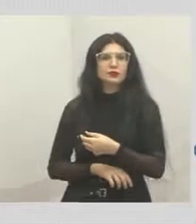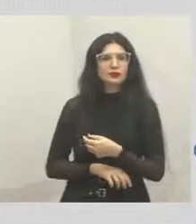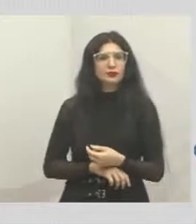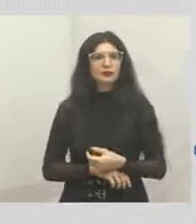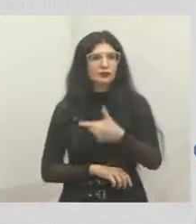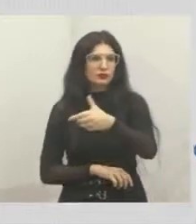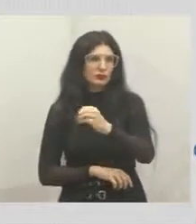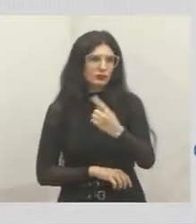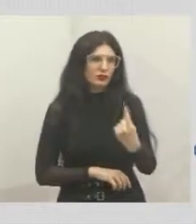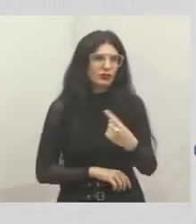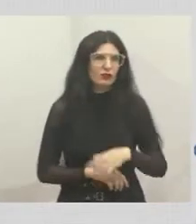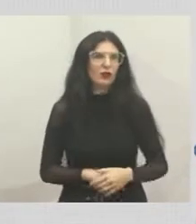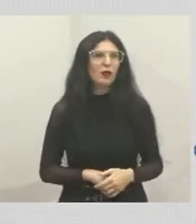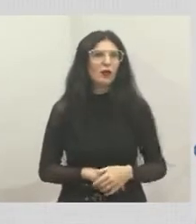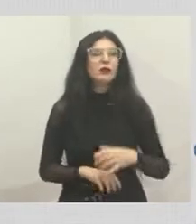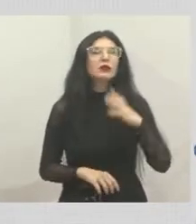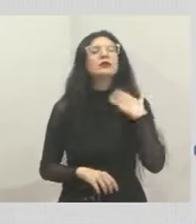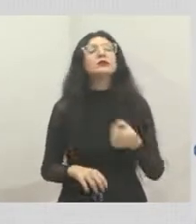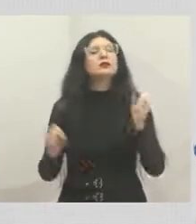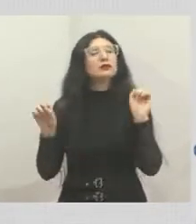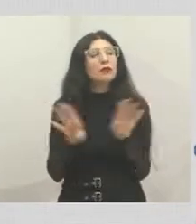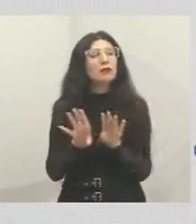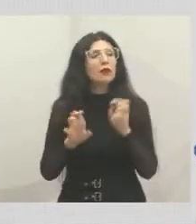75.482.000, dando um subtotal de